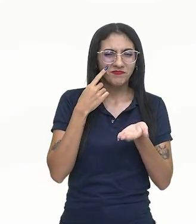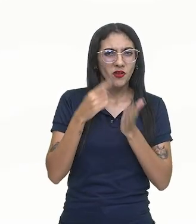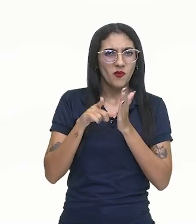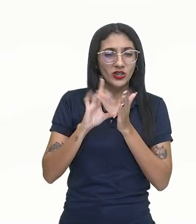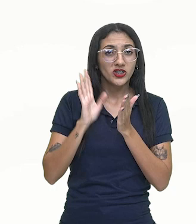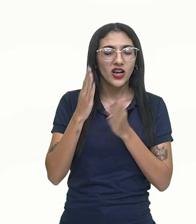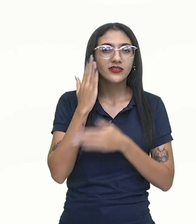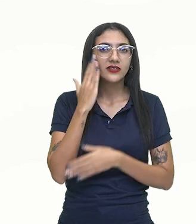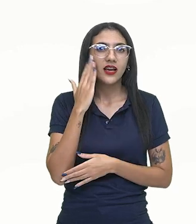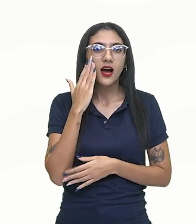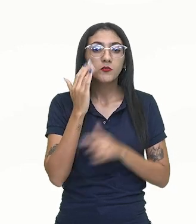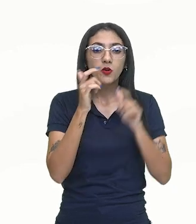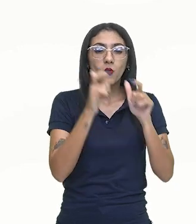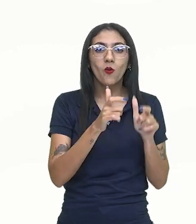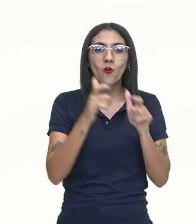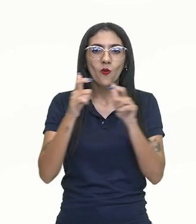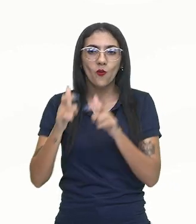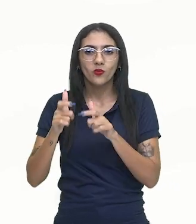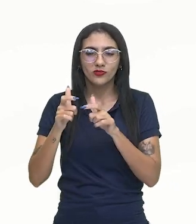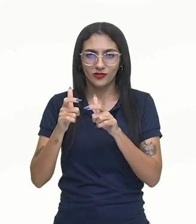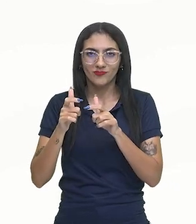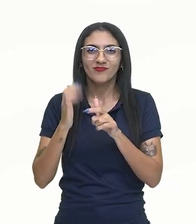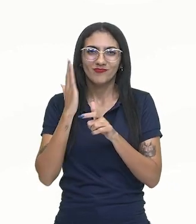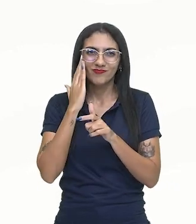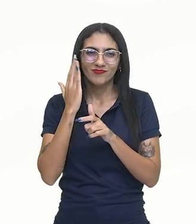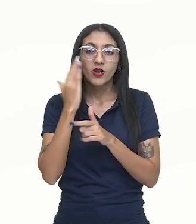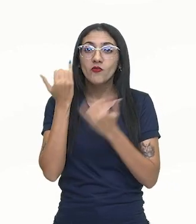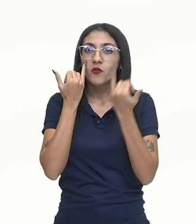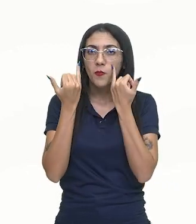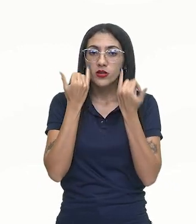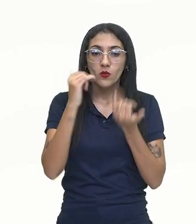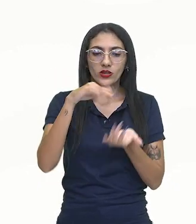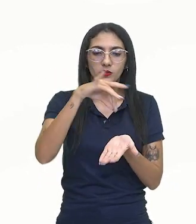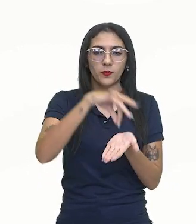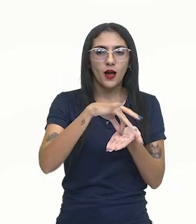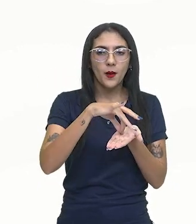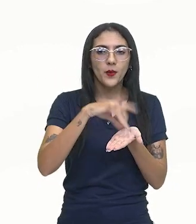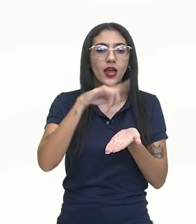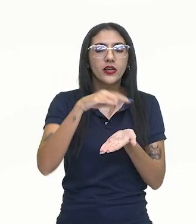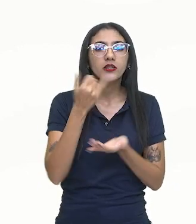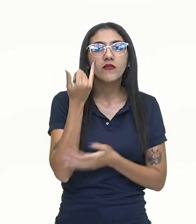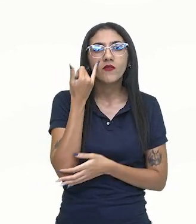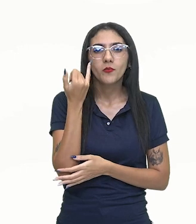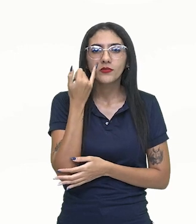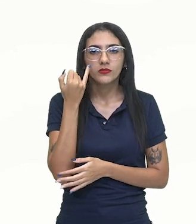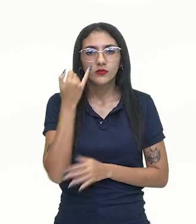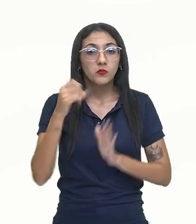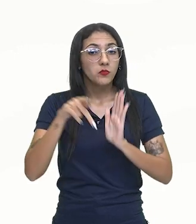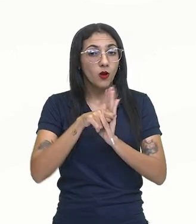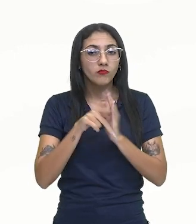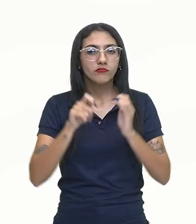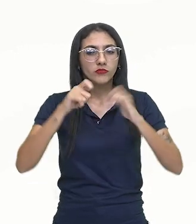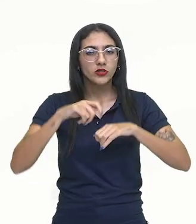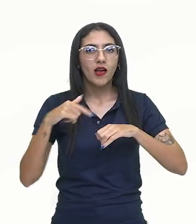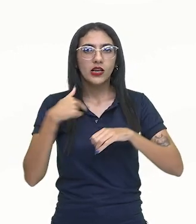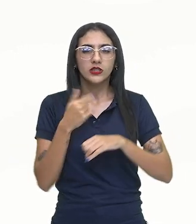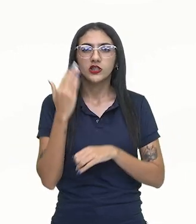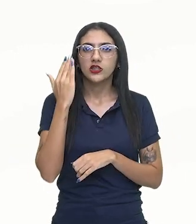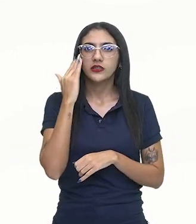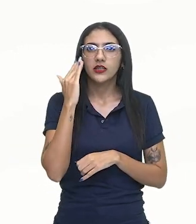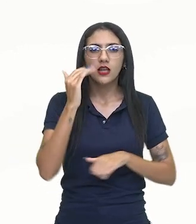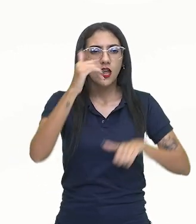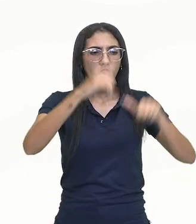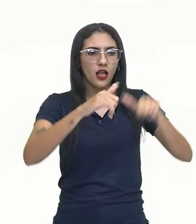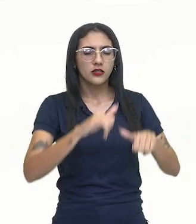gente já sabe, nós já estudamos aqui que um mapa ele concentra informações que permitem a gente entender